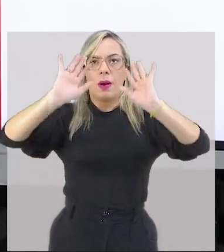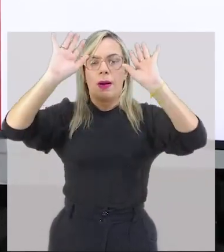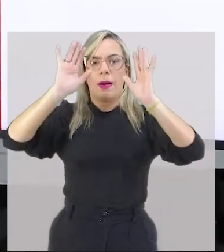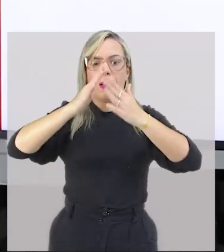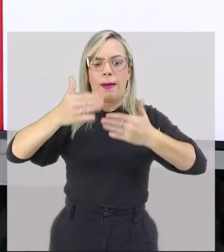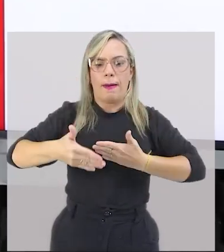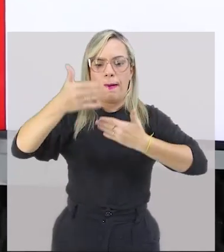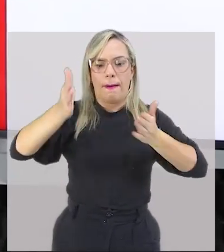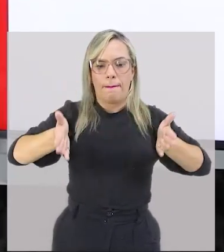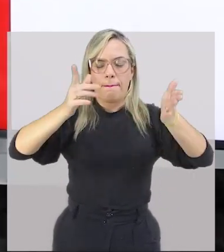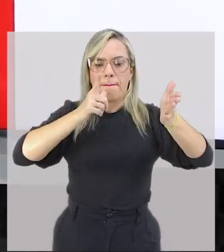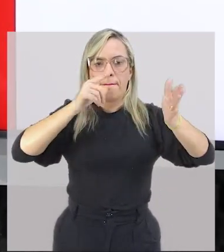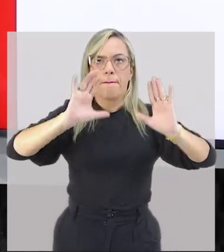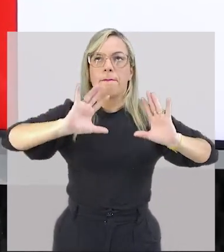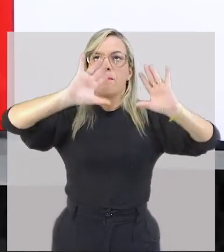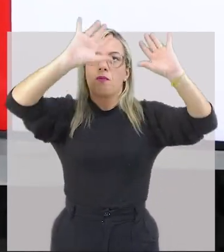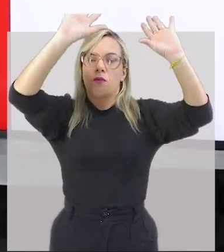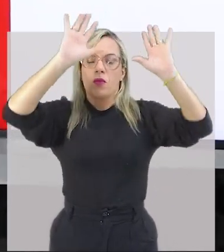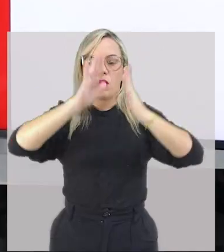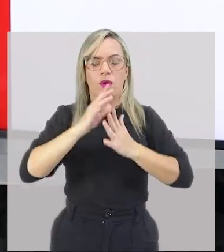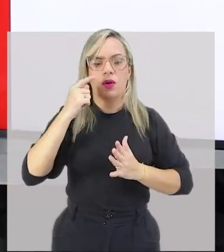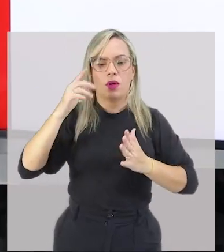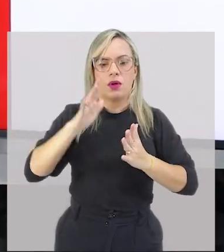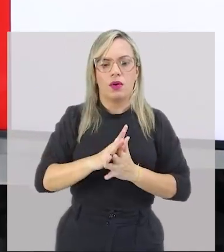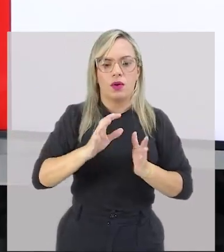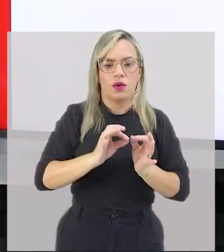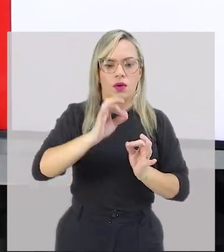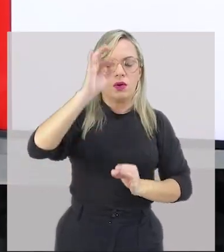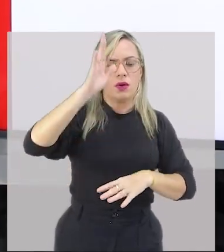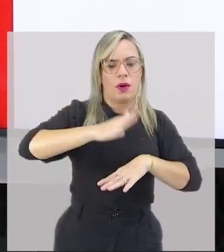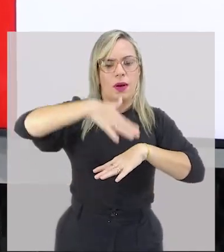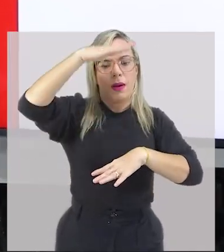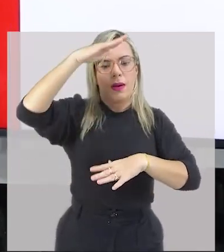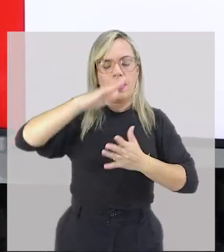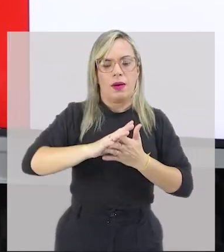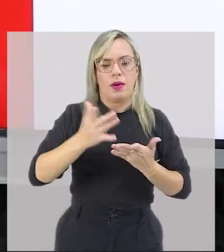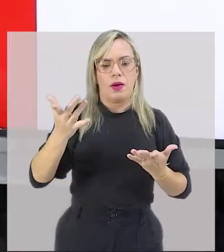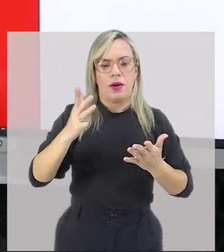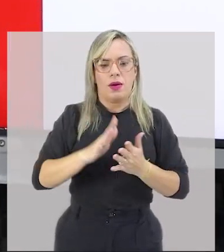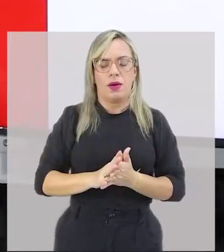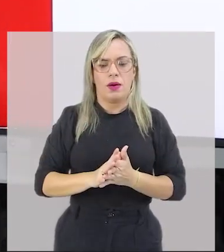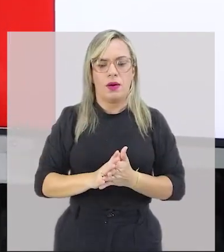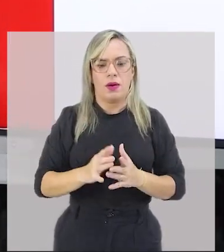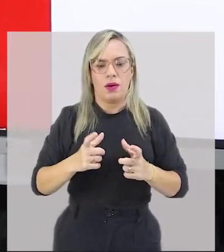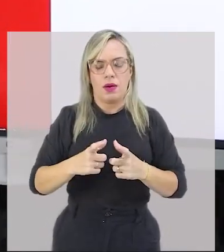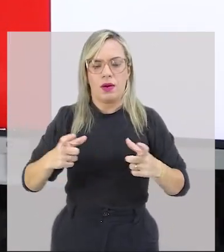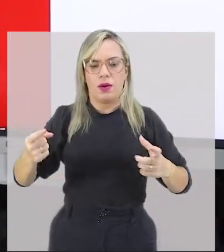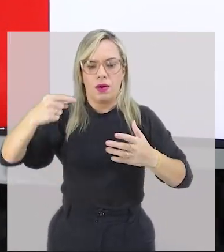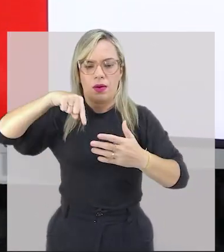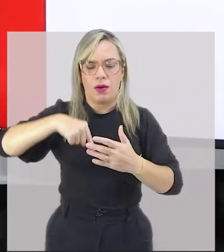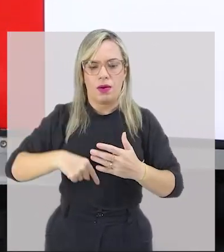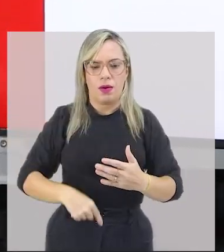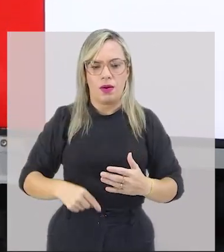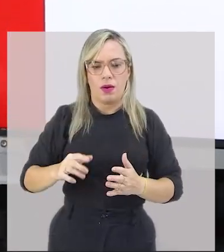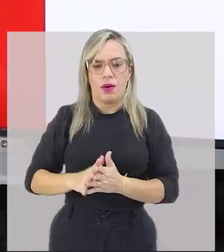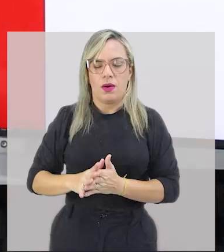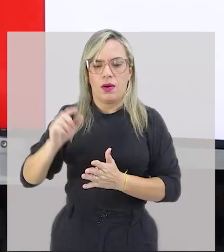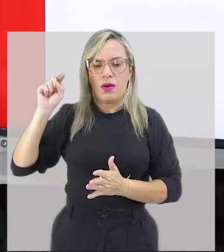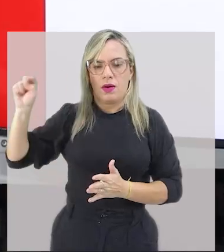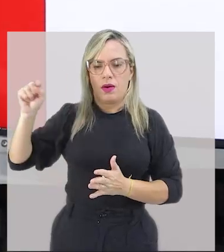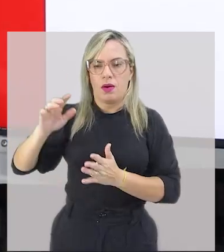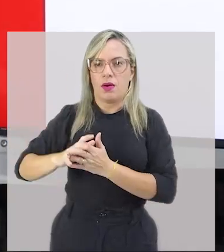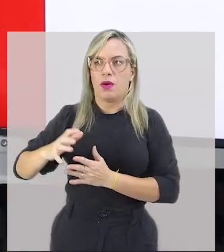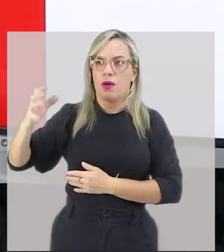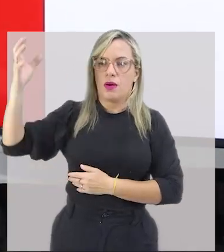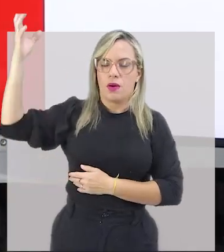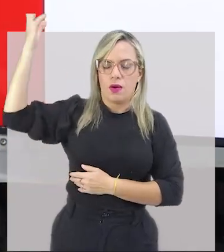mais alto possível, a caixa d'água. Porque quanto mais alto for, maior vai ser a profundidade do seu chuveiro em relação